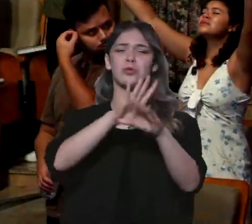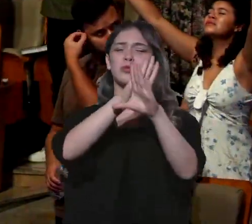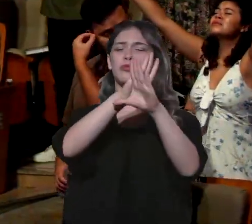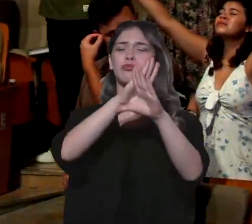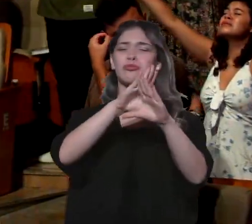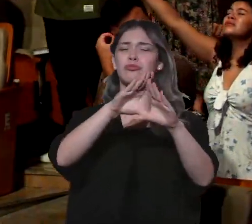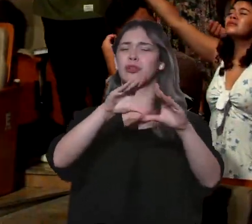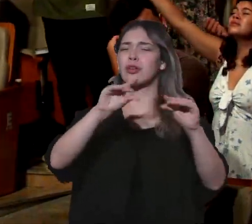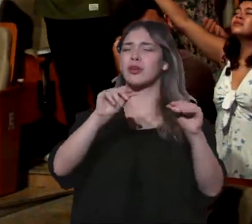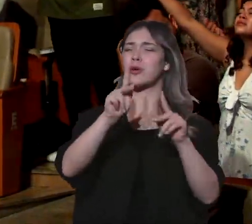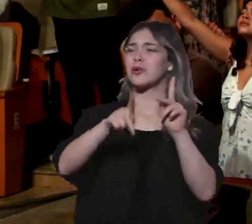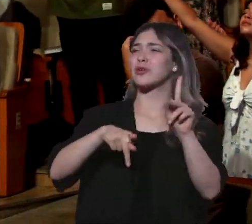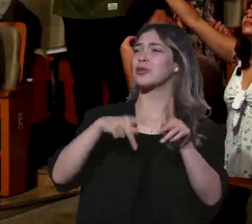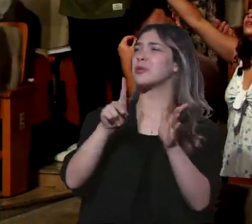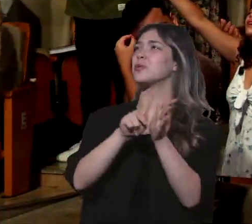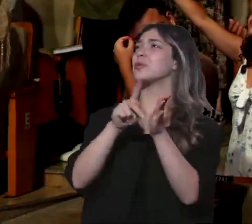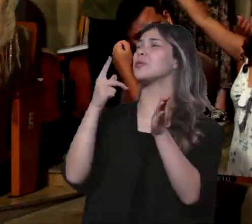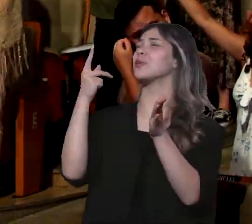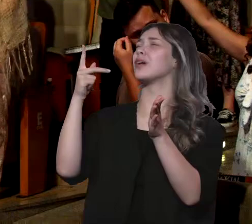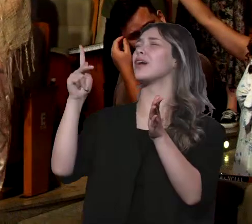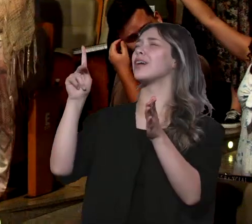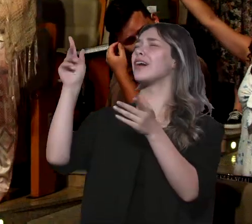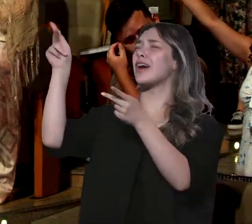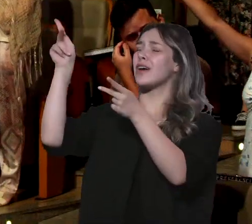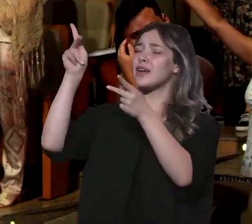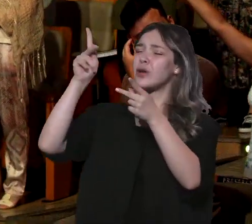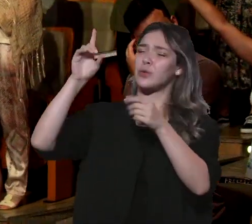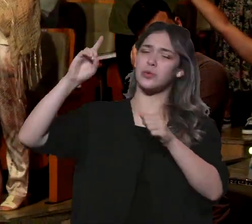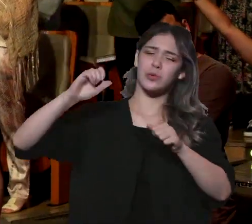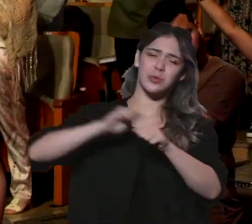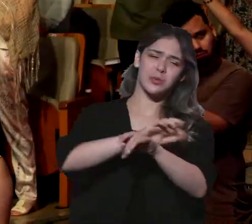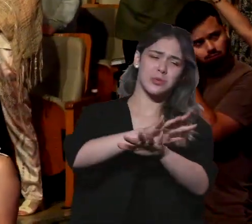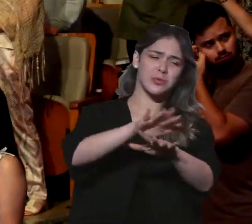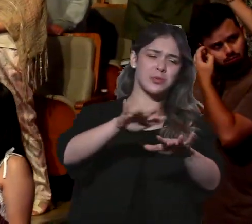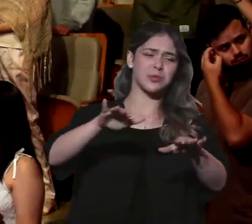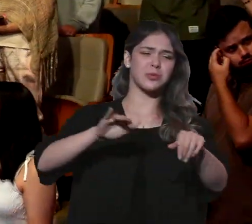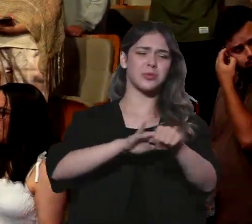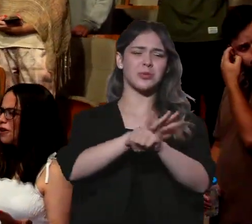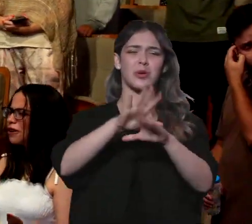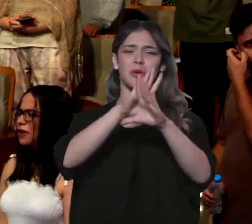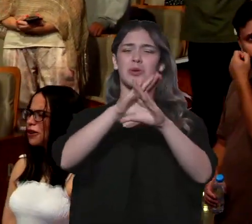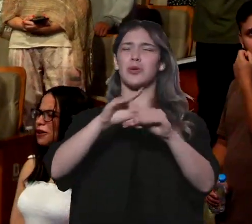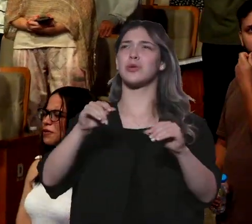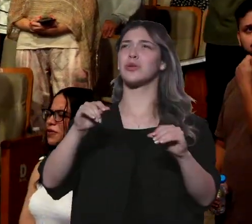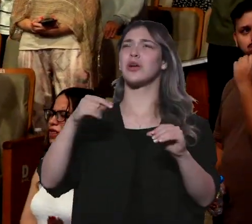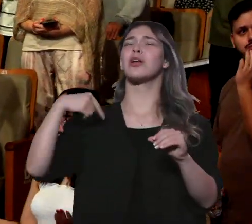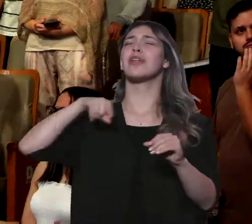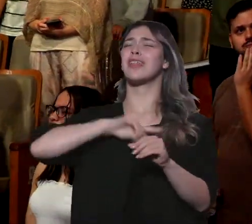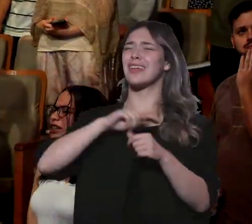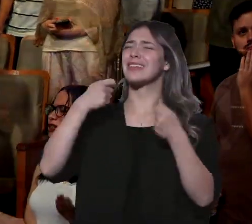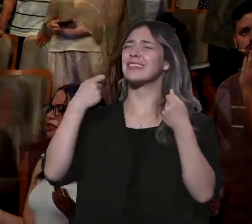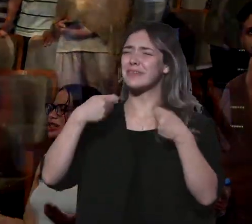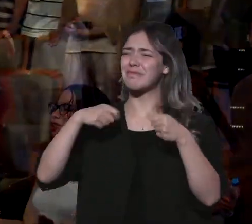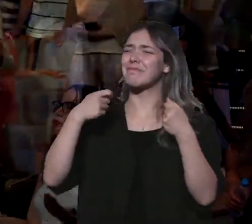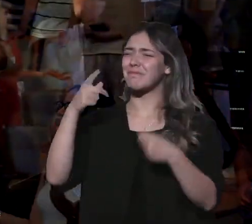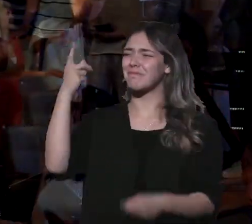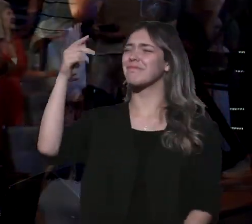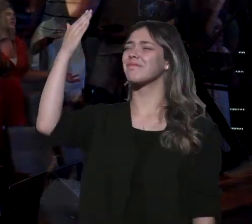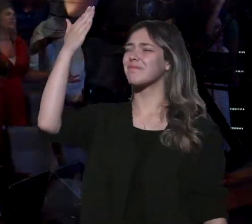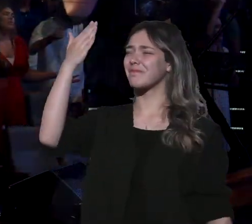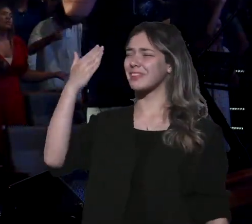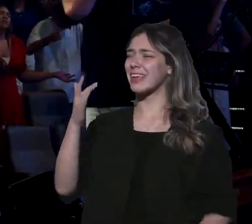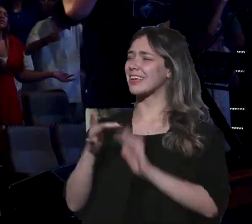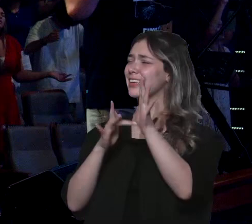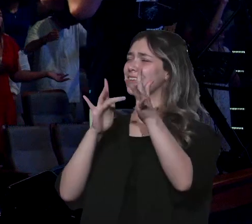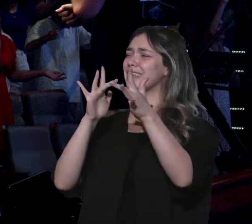adoram. Cura o seu povo, Deus. Nos cura, Jesus. Nos cura